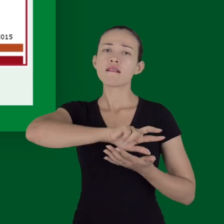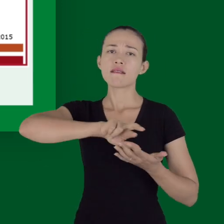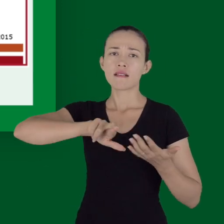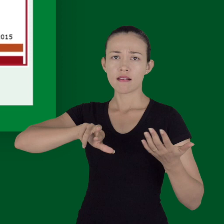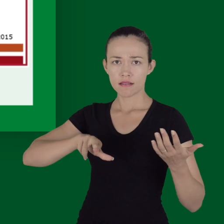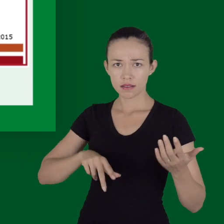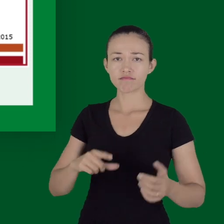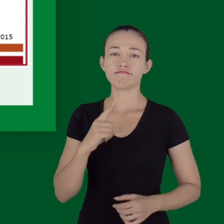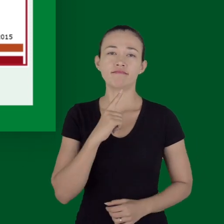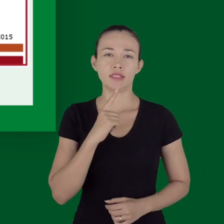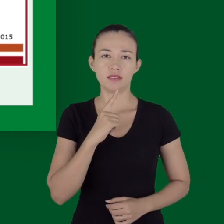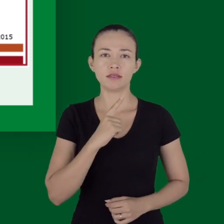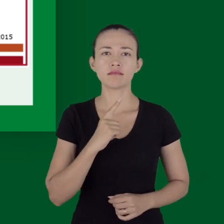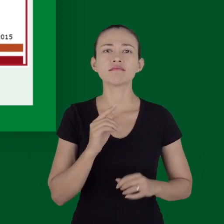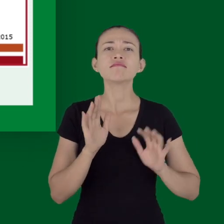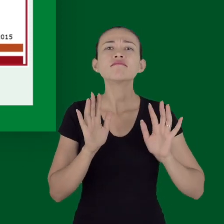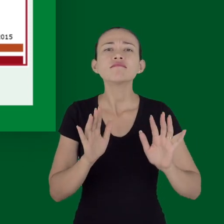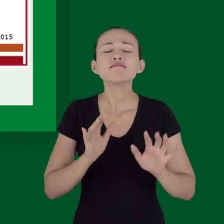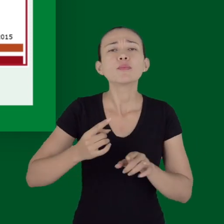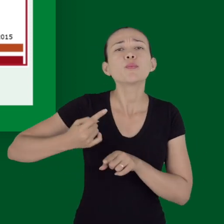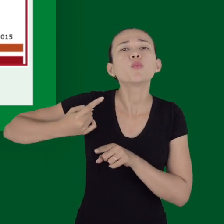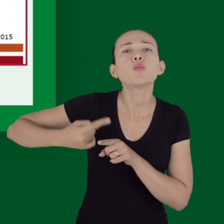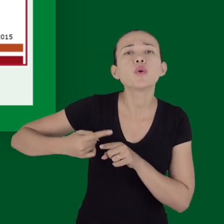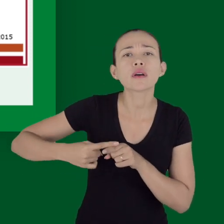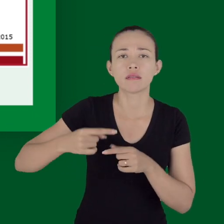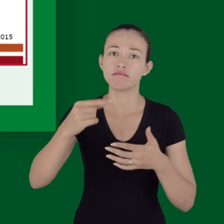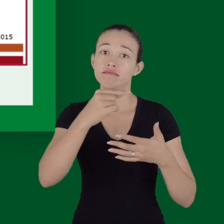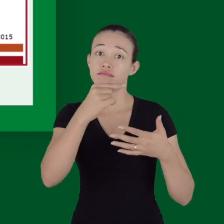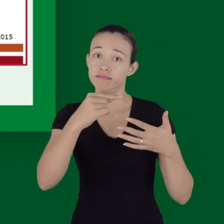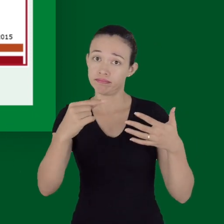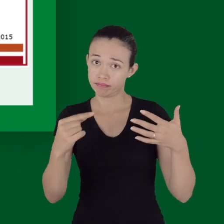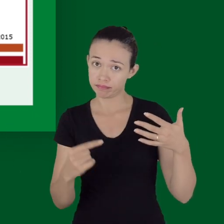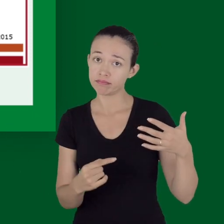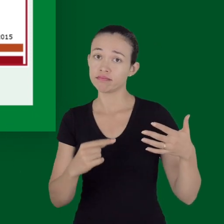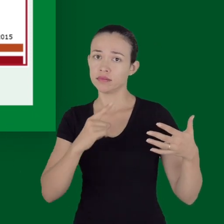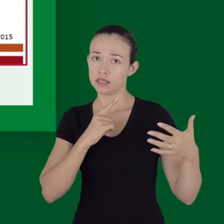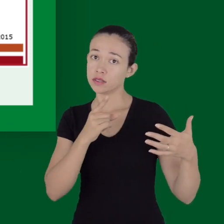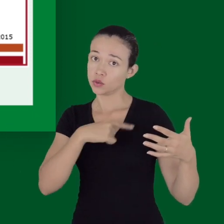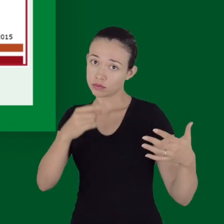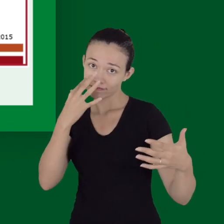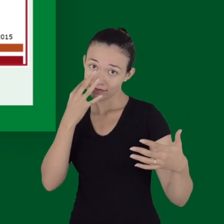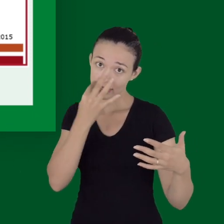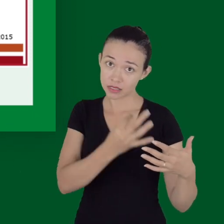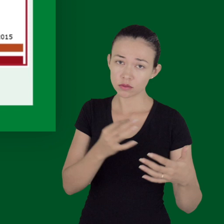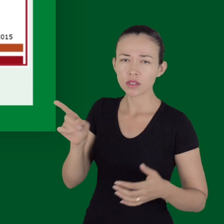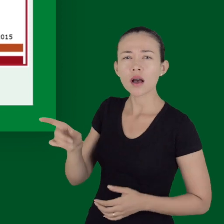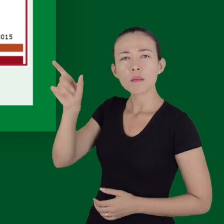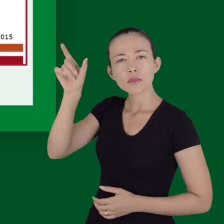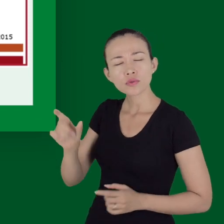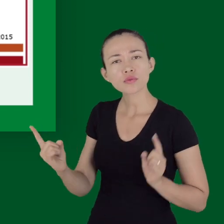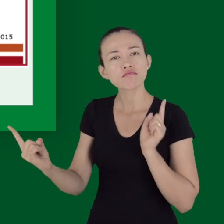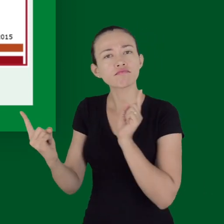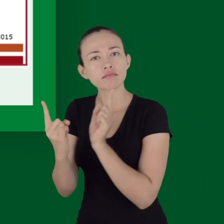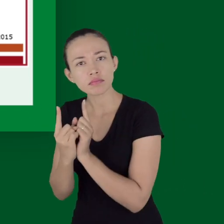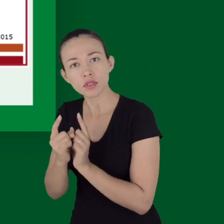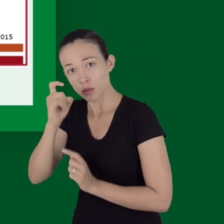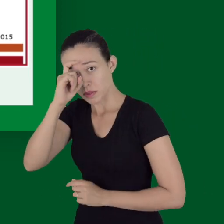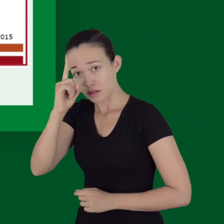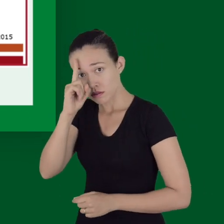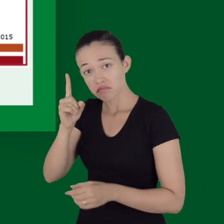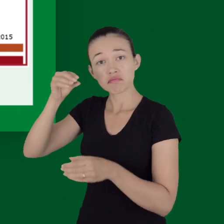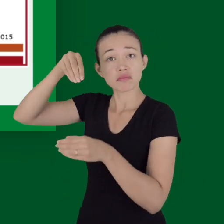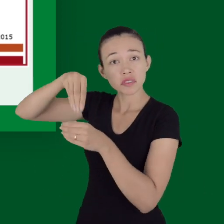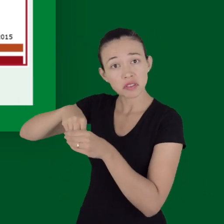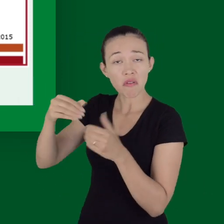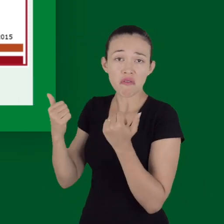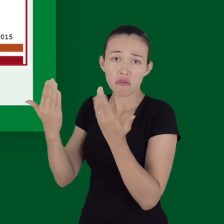bloqueios possíveis, a gente tem algumas causas, né? Que a gente tem que pensar até quando a gente está atendendo um paciente, tanto na rua quanto numa sala